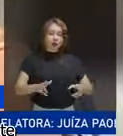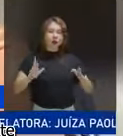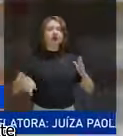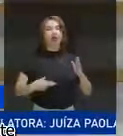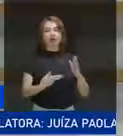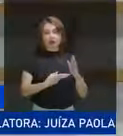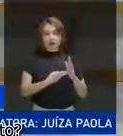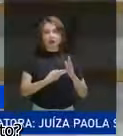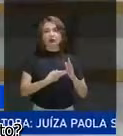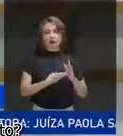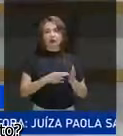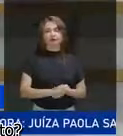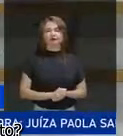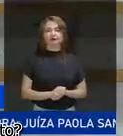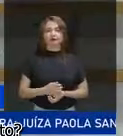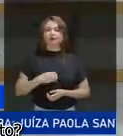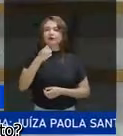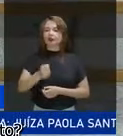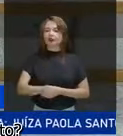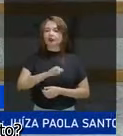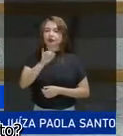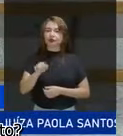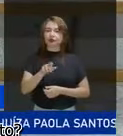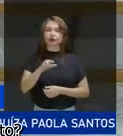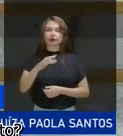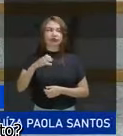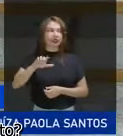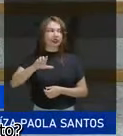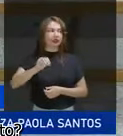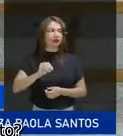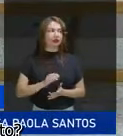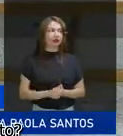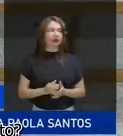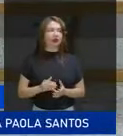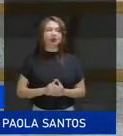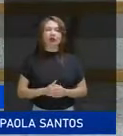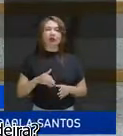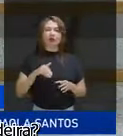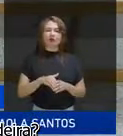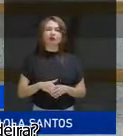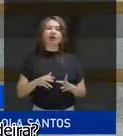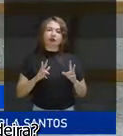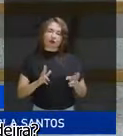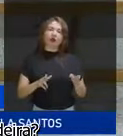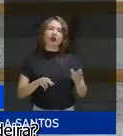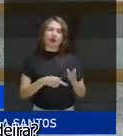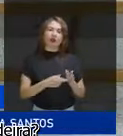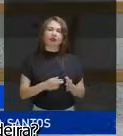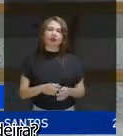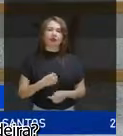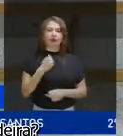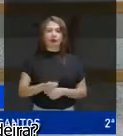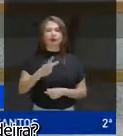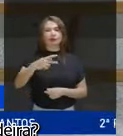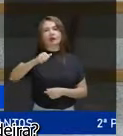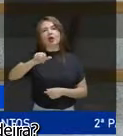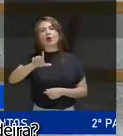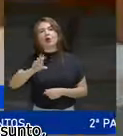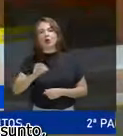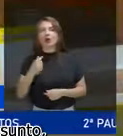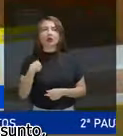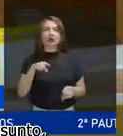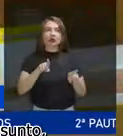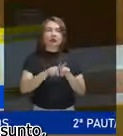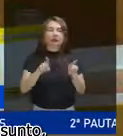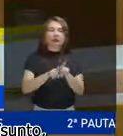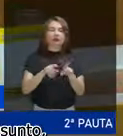relatora. Perfeito. Como vota, juiz Juscelio Neto? Acompanho também, presidente. Juiz Paulo Madeira. Senhor presidente, eu